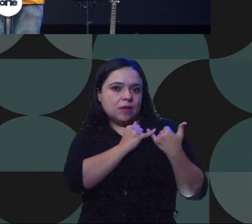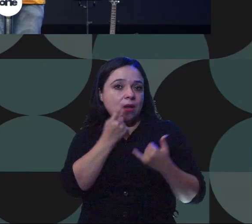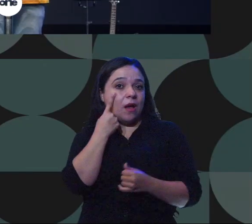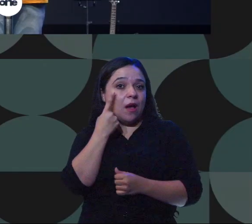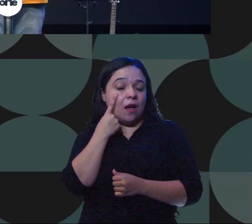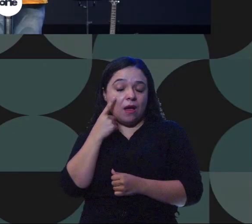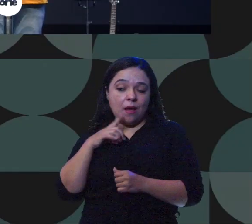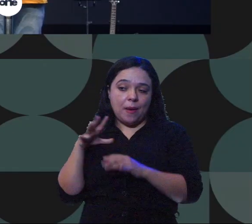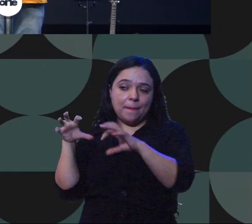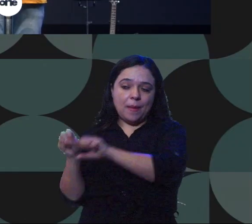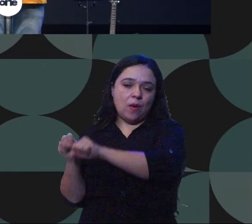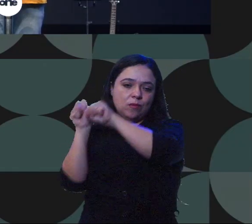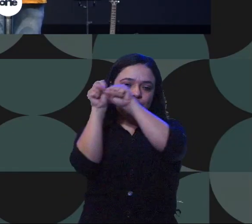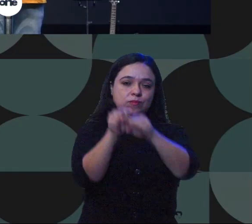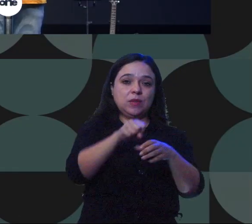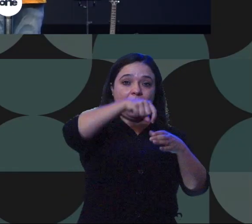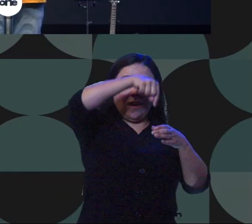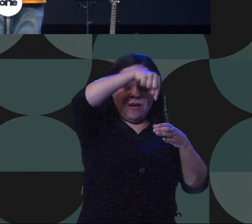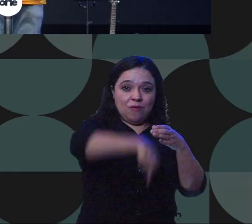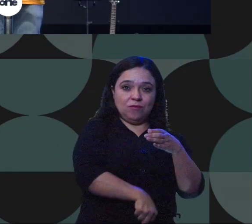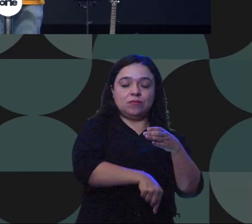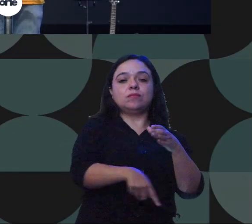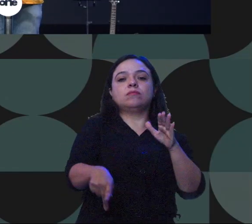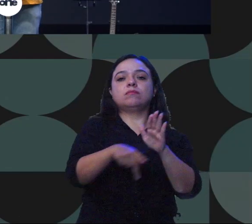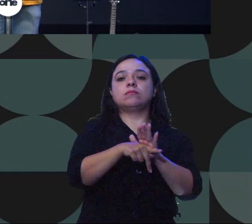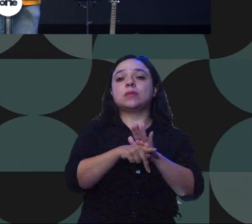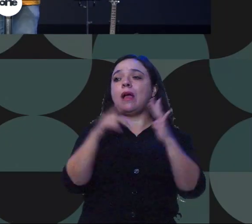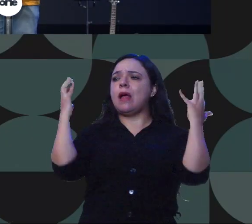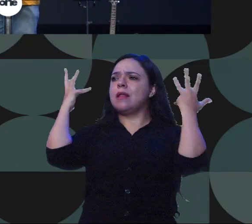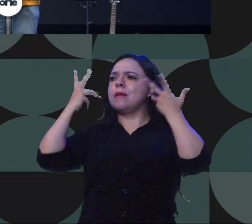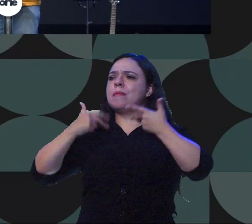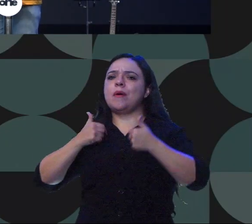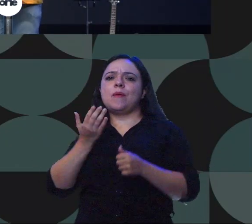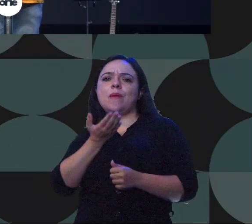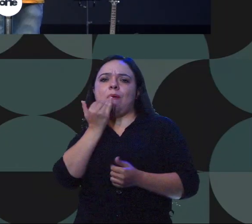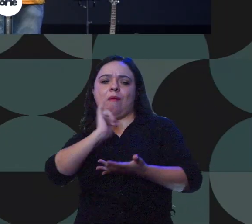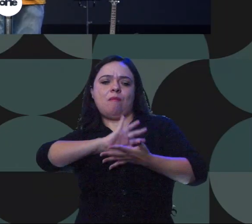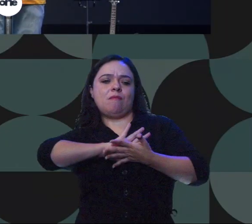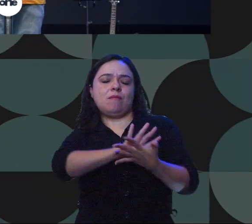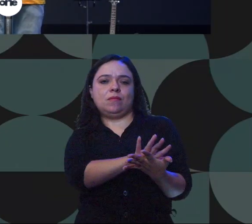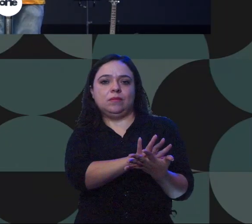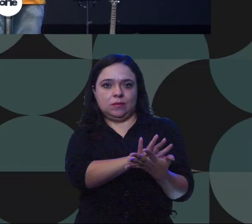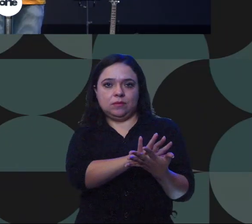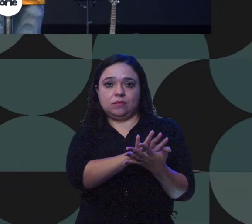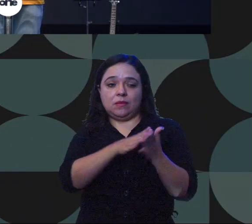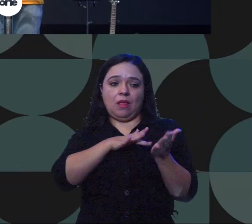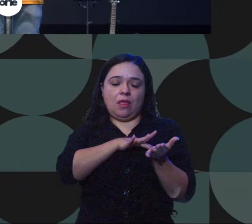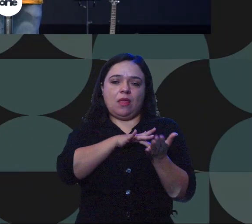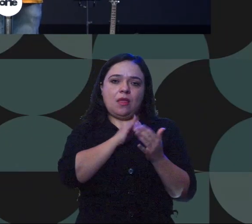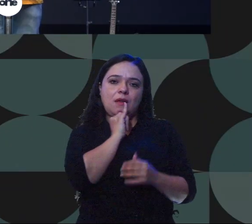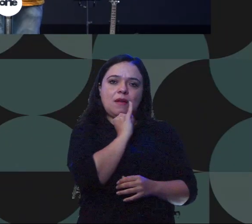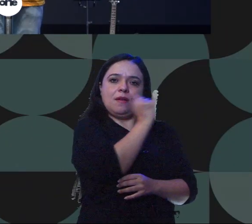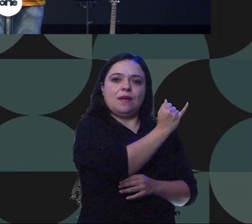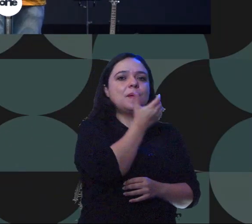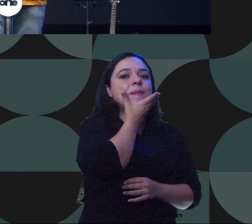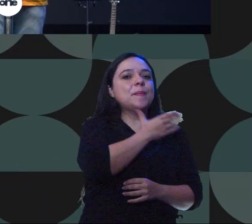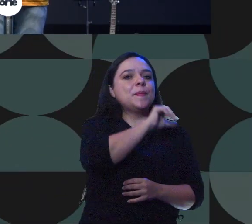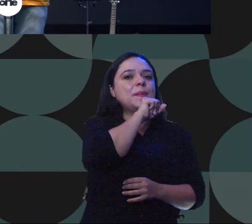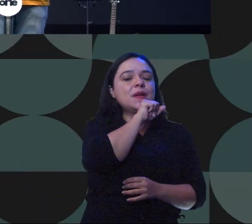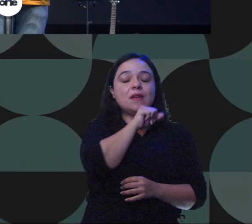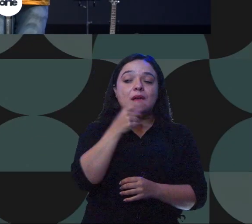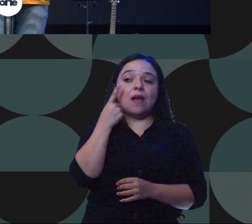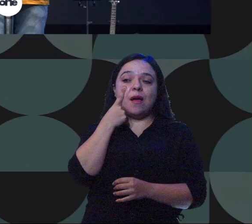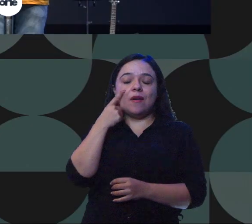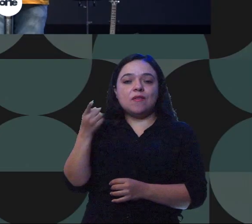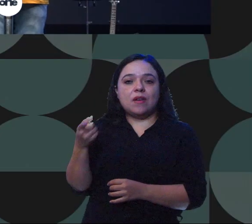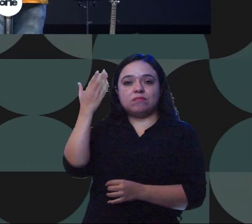numa dessas cisternas. Diremos ao nosso pai que um animal selvagem o devorou. Então veremos o que será dos seus